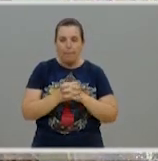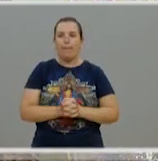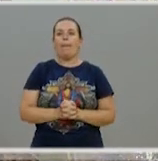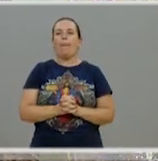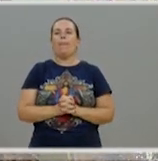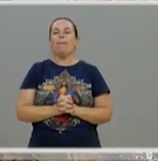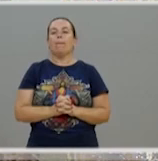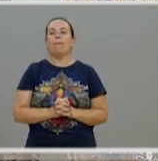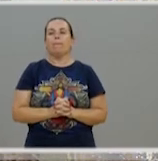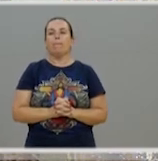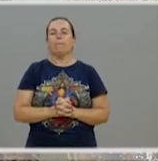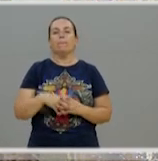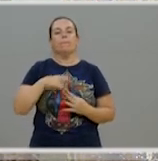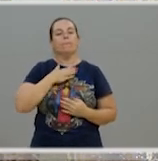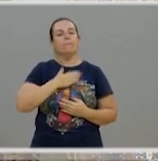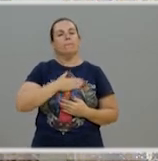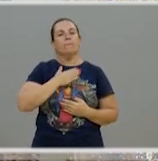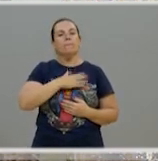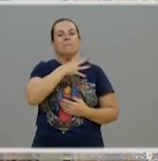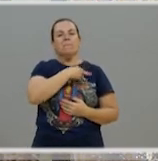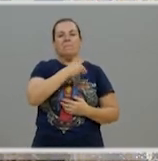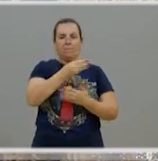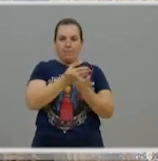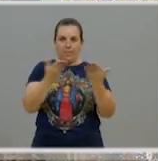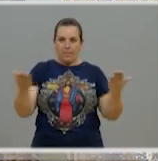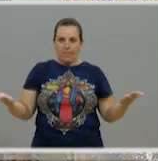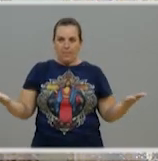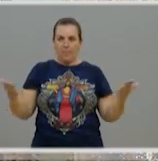Amém. Queridos filhos e filhas,